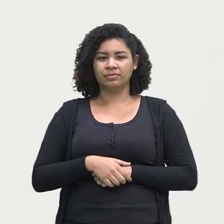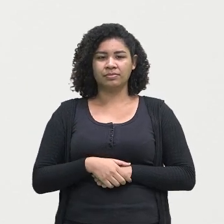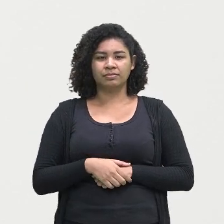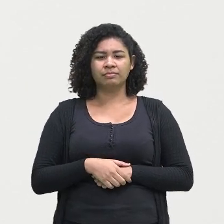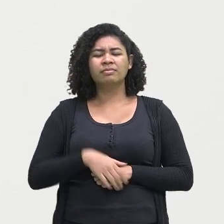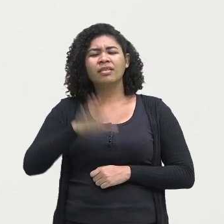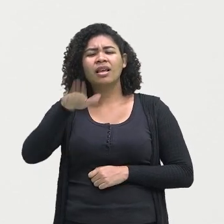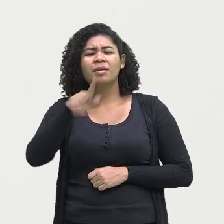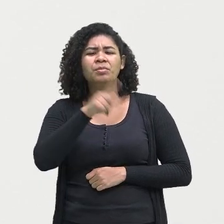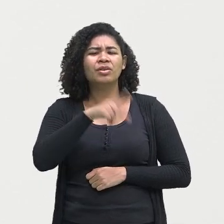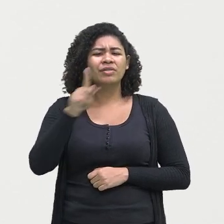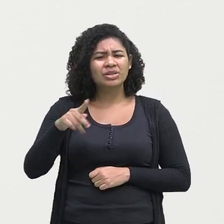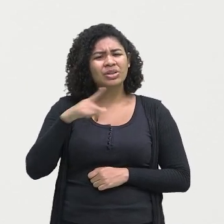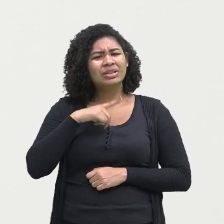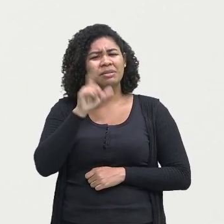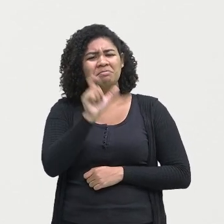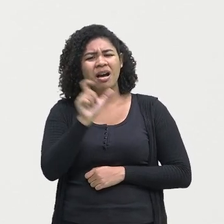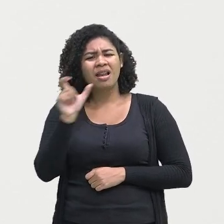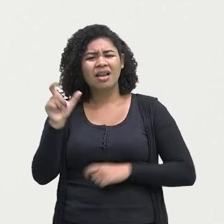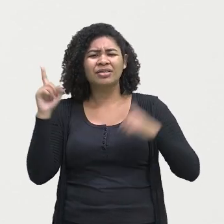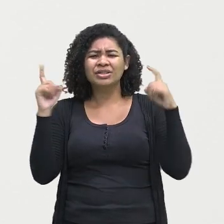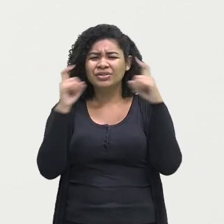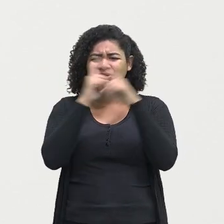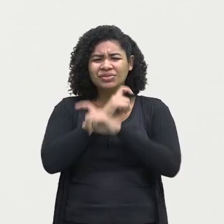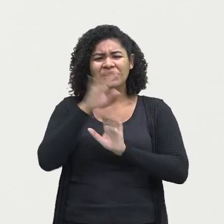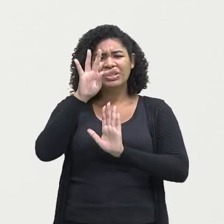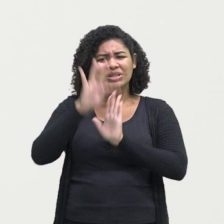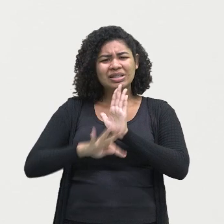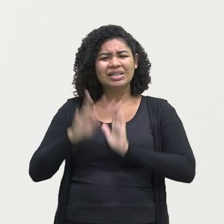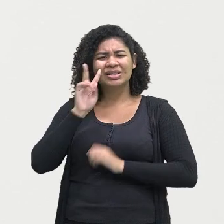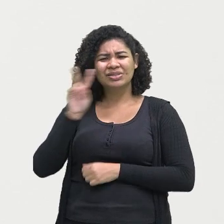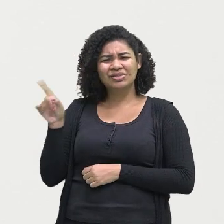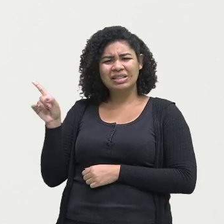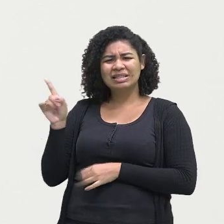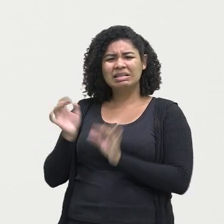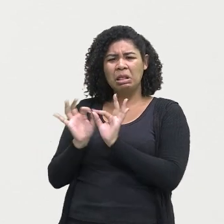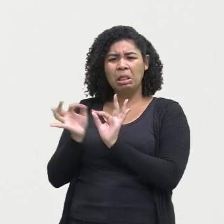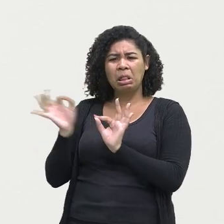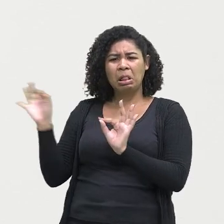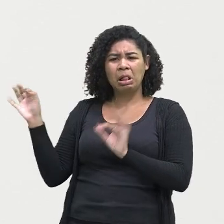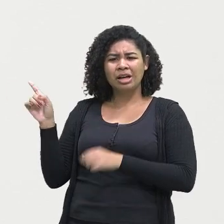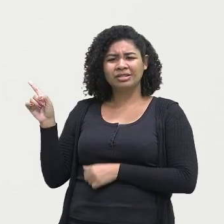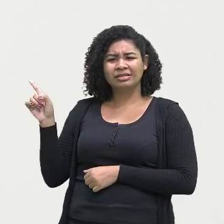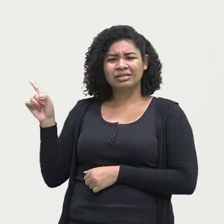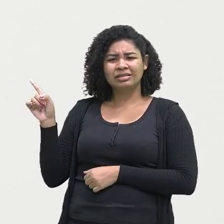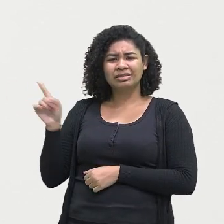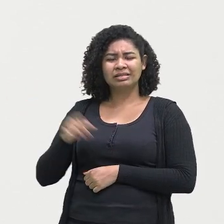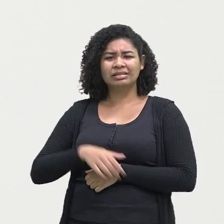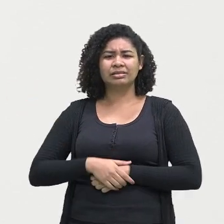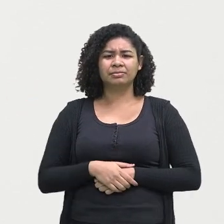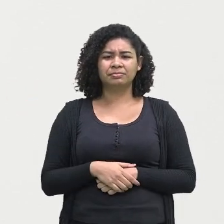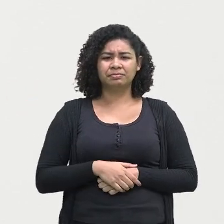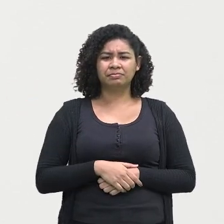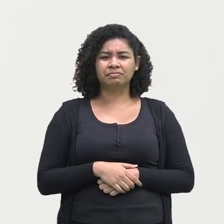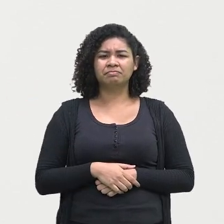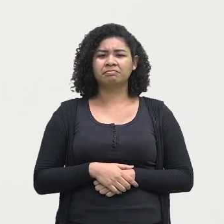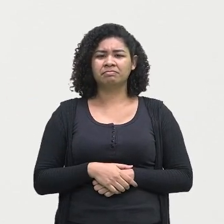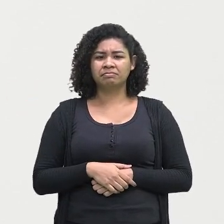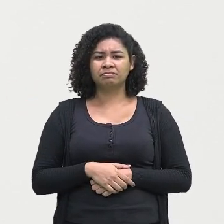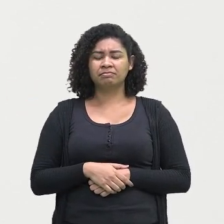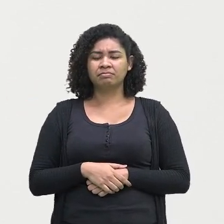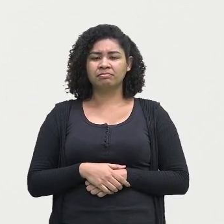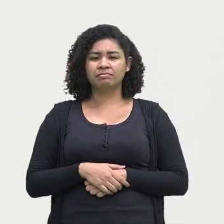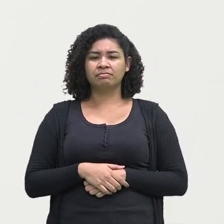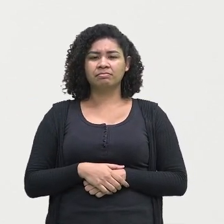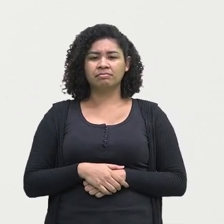Professora, tem muita palavra difícil aí, como essa grande aqui, né? Do hormônio, coloque ali. Mas